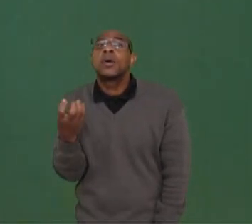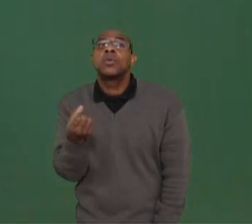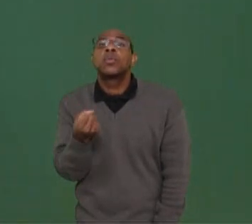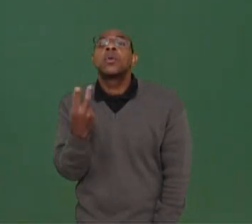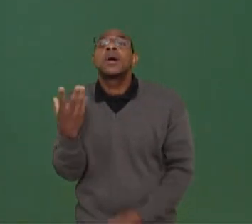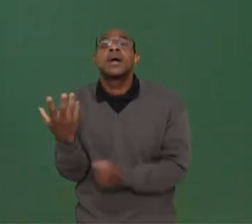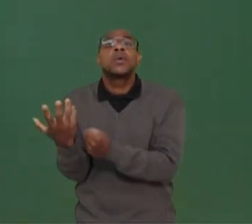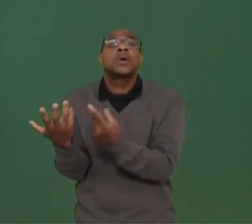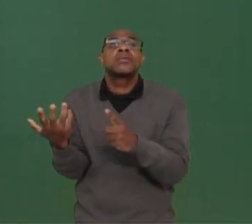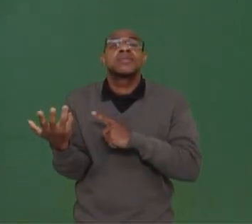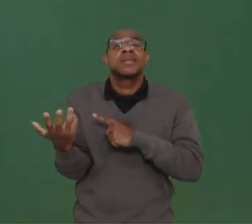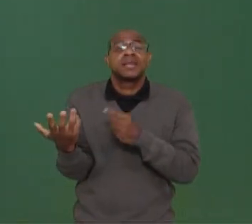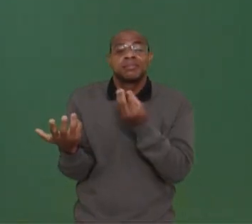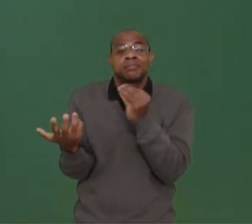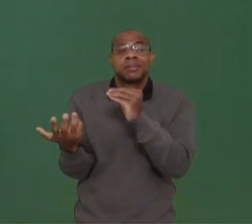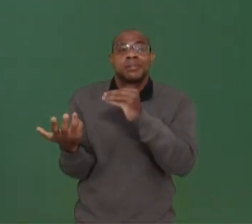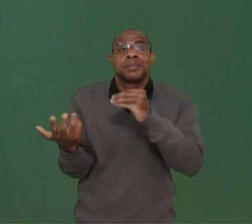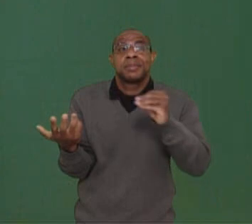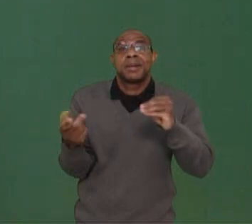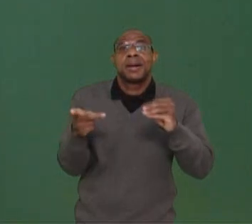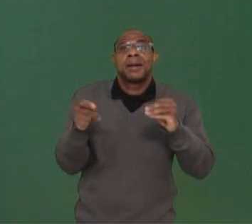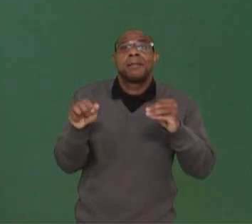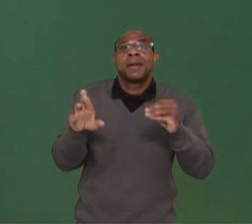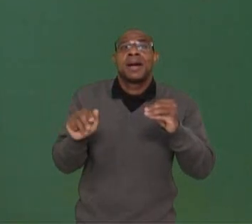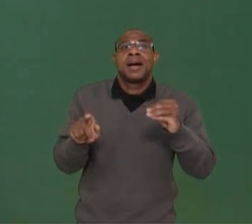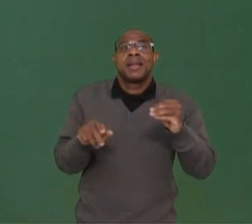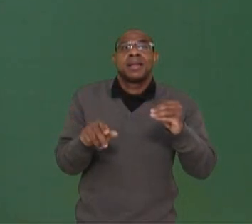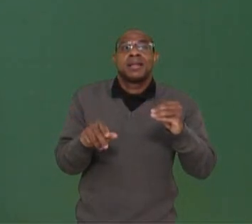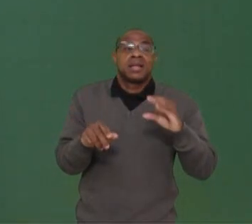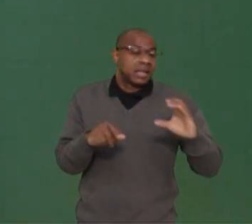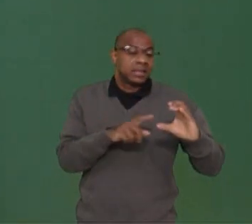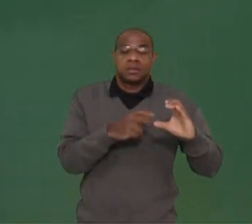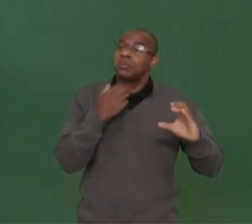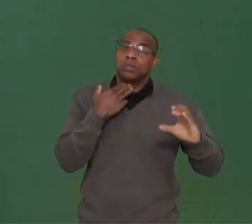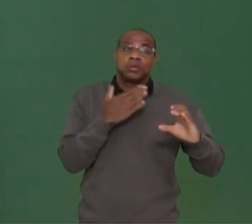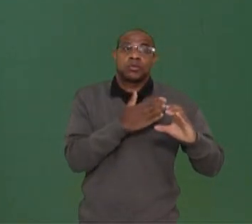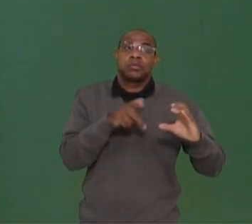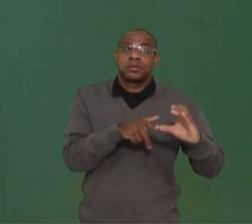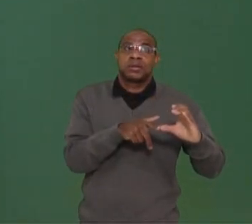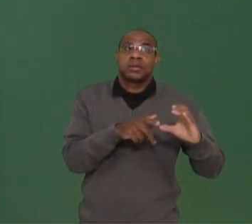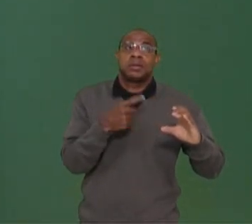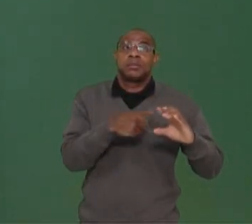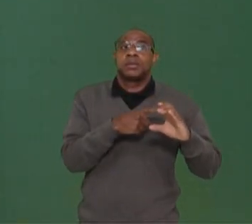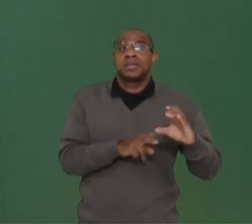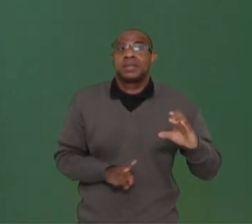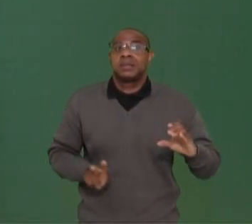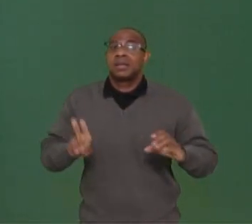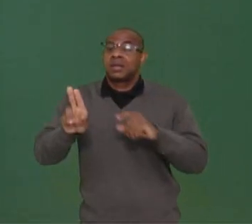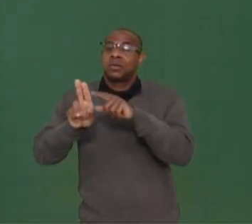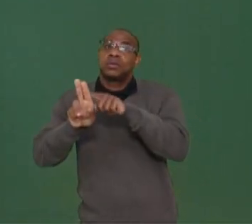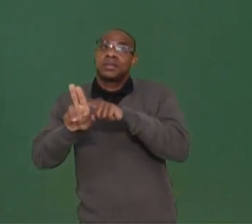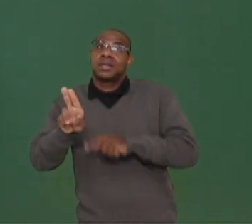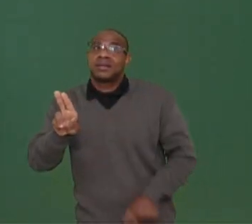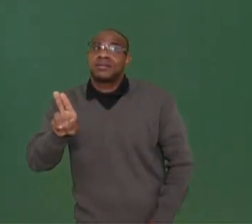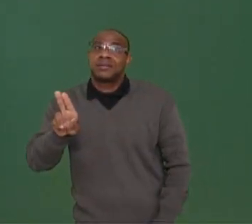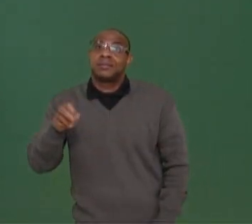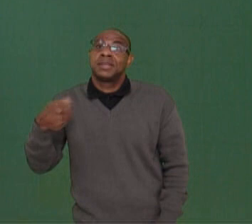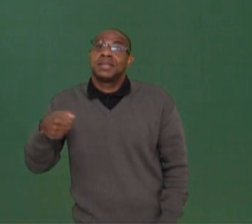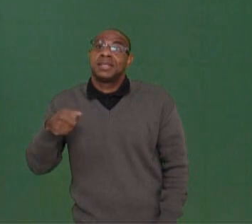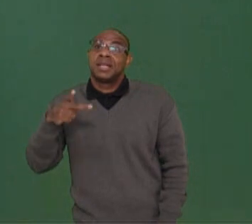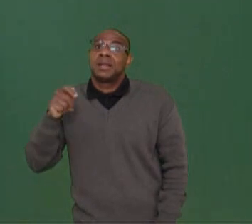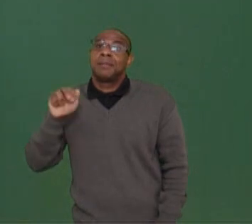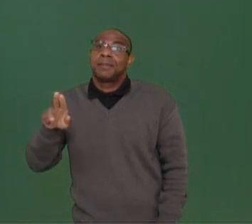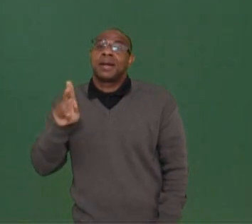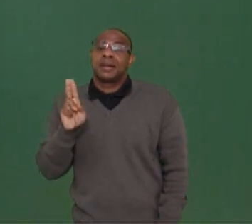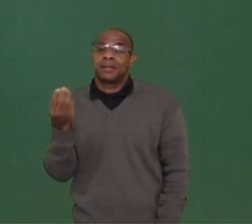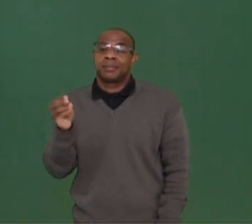aqui na unidade? Repare que agora eu não posso mais começar na centena, porque a unidade está mandando nessa questão. Essa unidade tem que ser par.